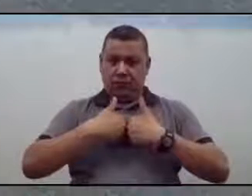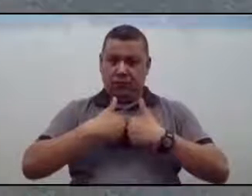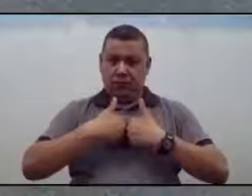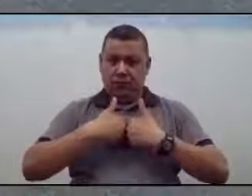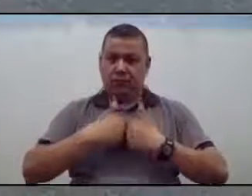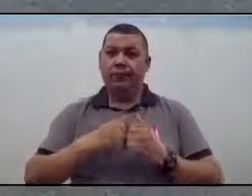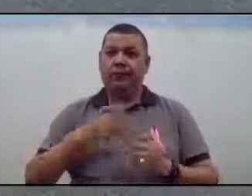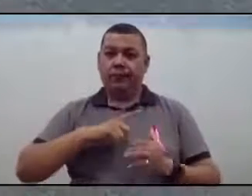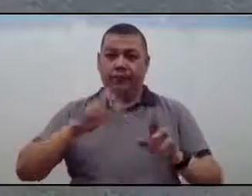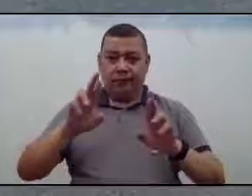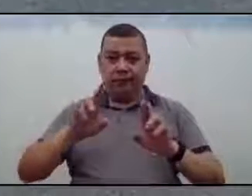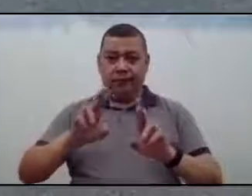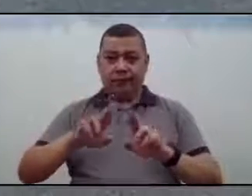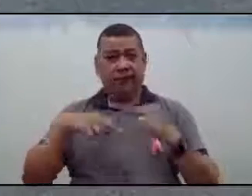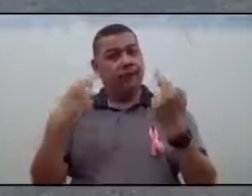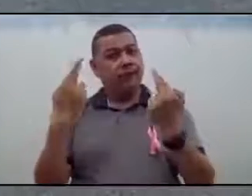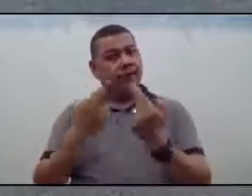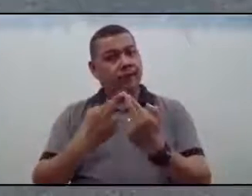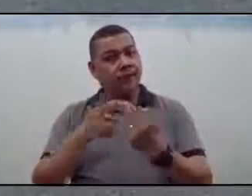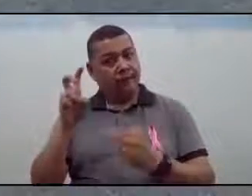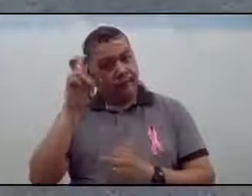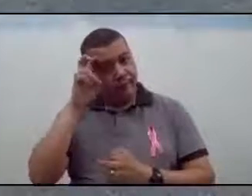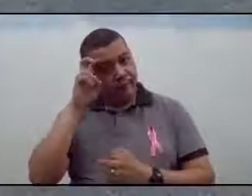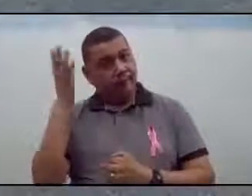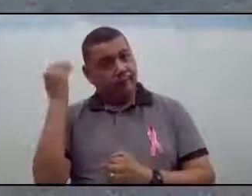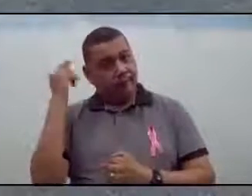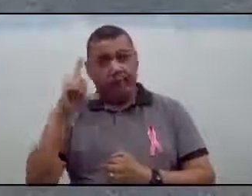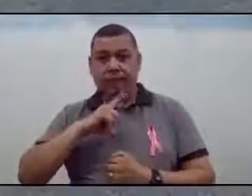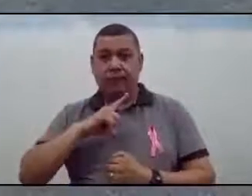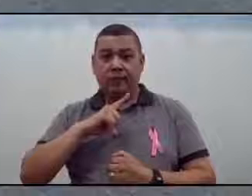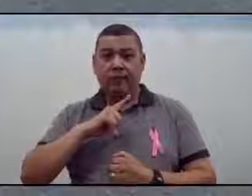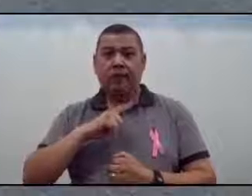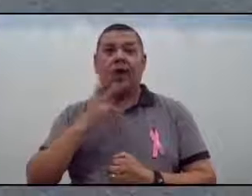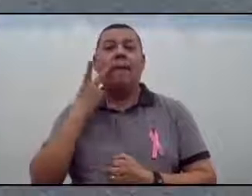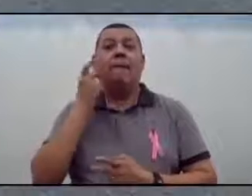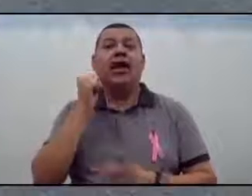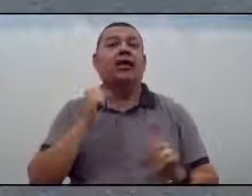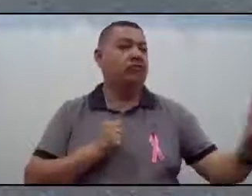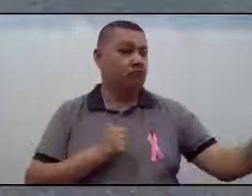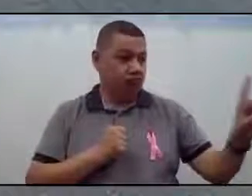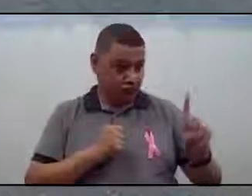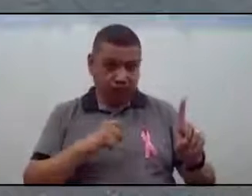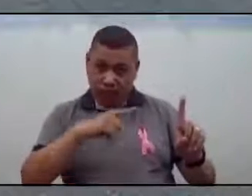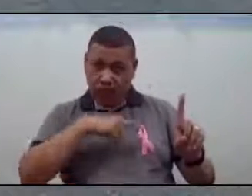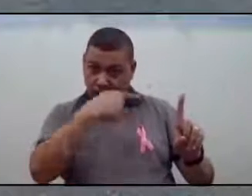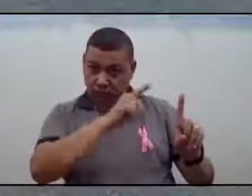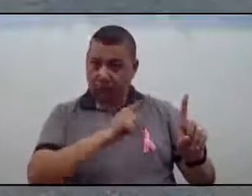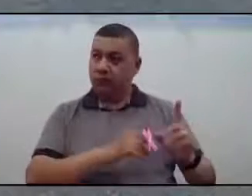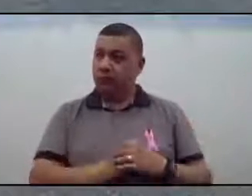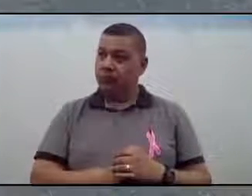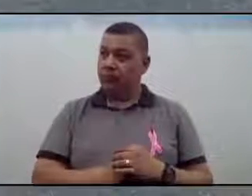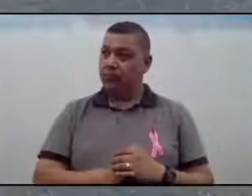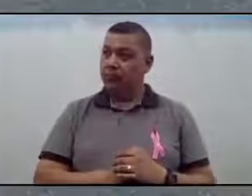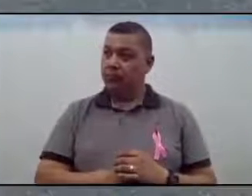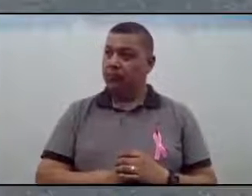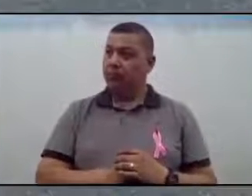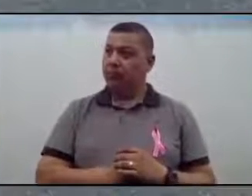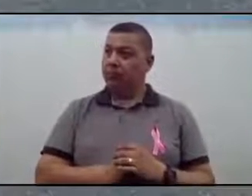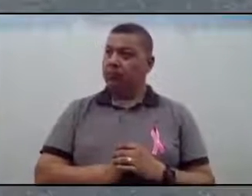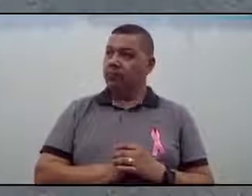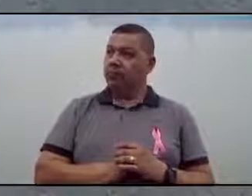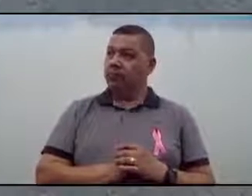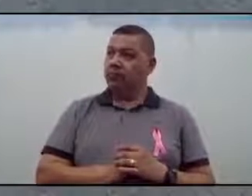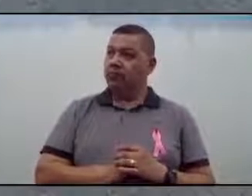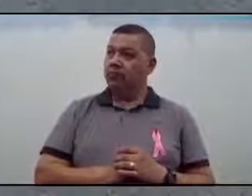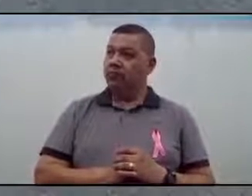reunião de comissões, quinta-feira, teve um pai que estava presente. Se me falha a